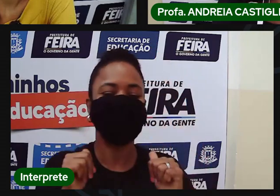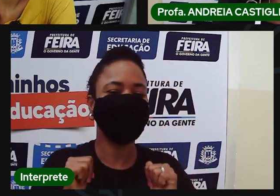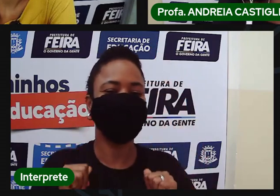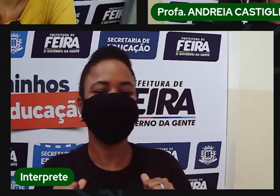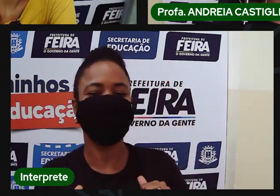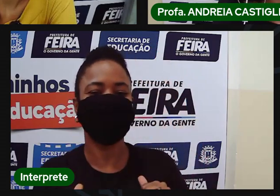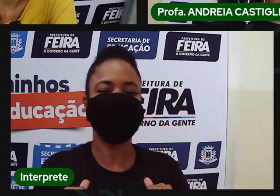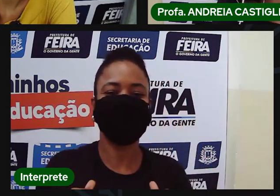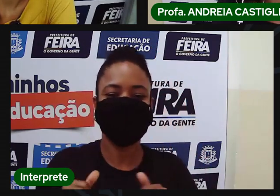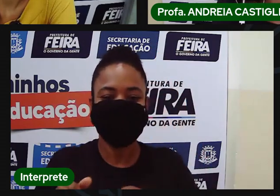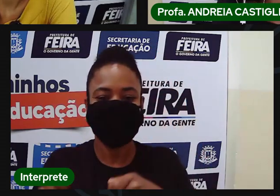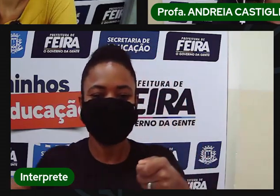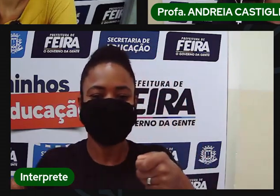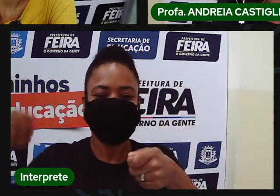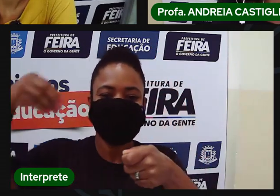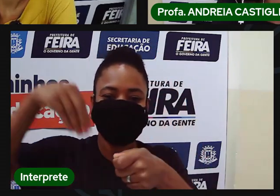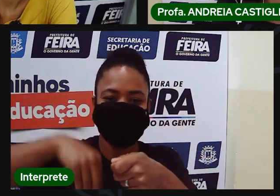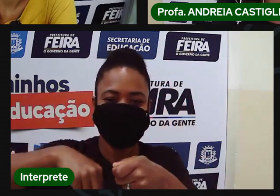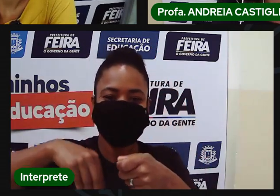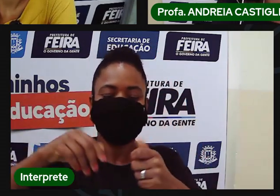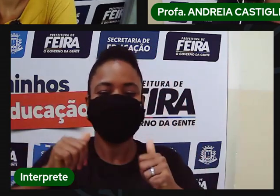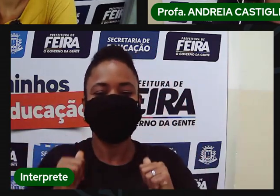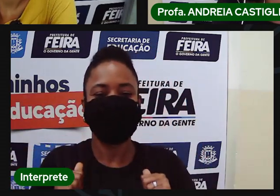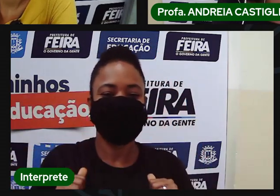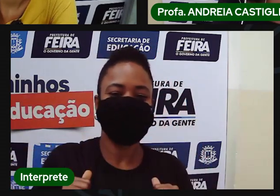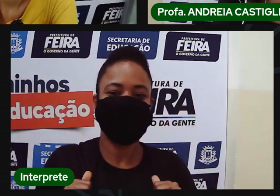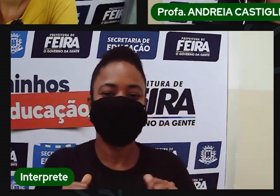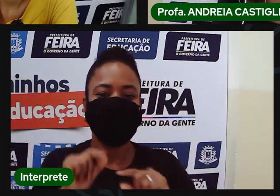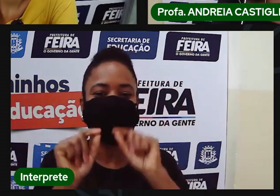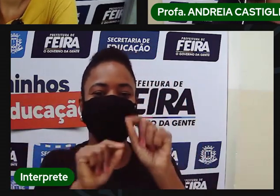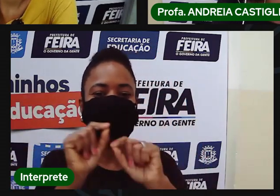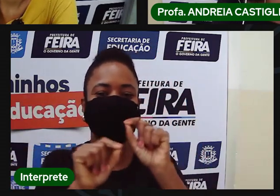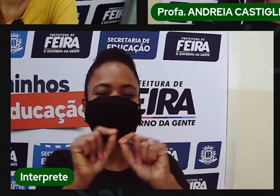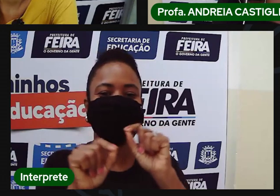mais aprenderam? Até agora ninguém respondeu. Duas pessoas responderam.